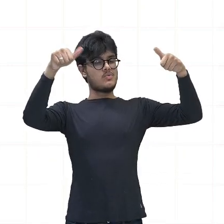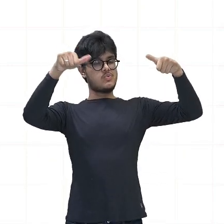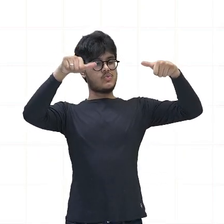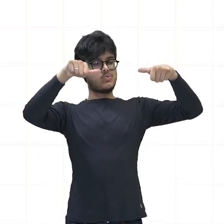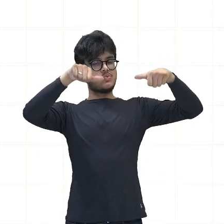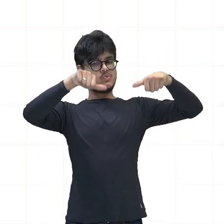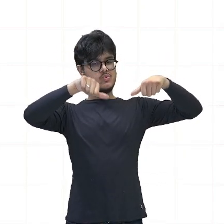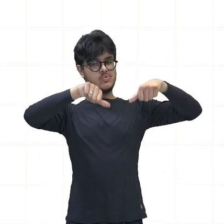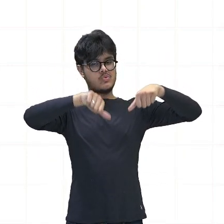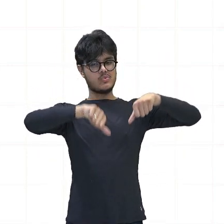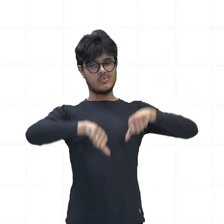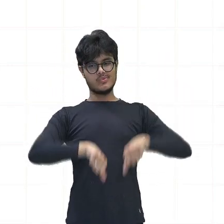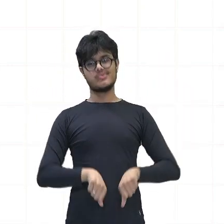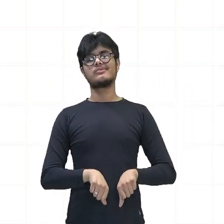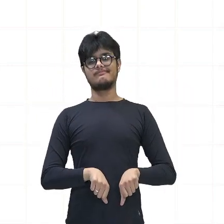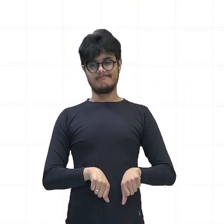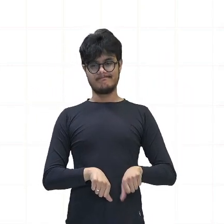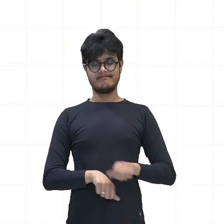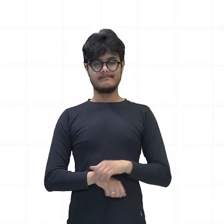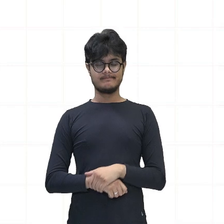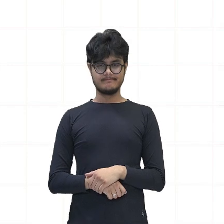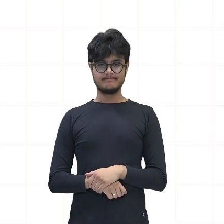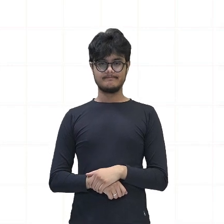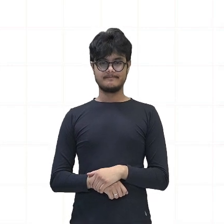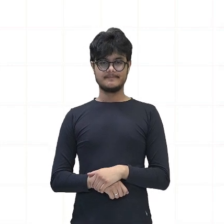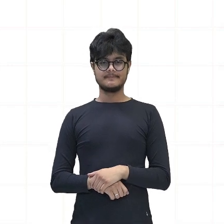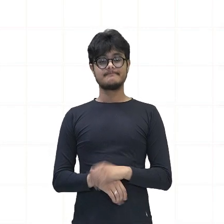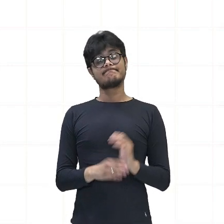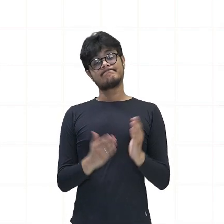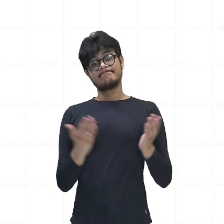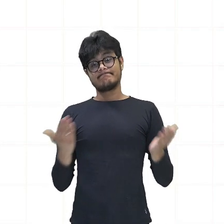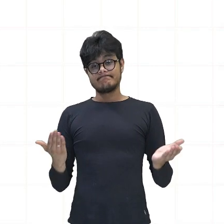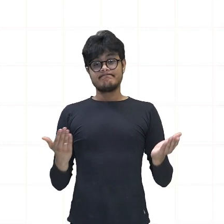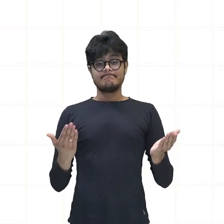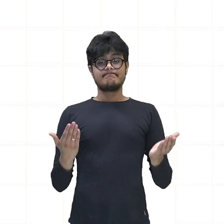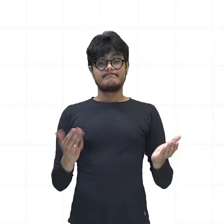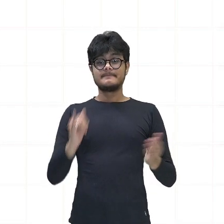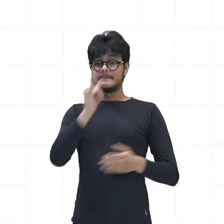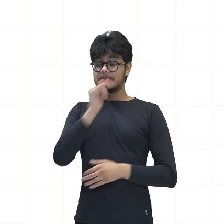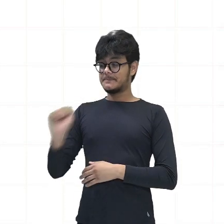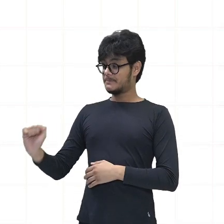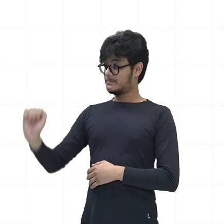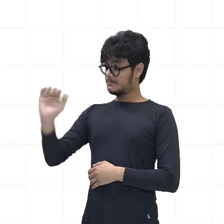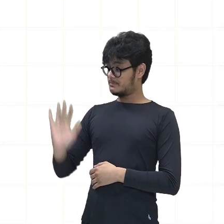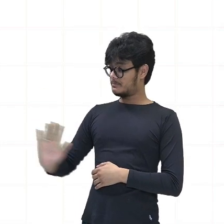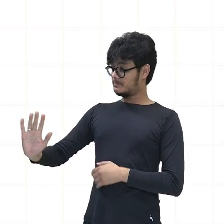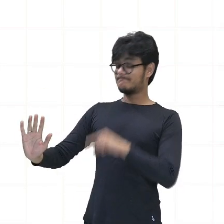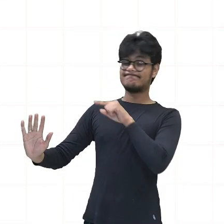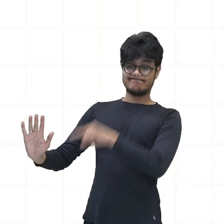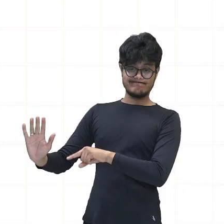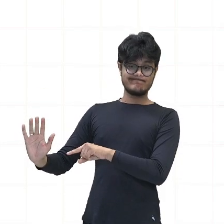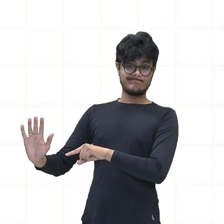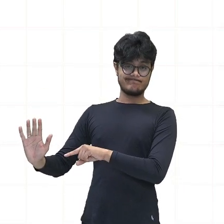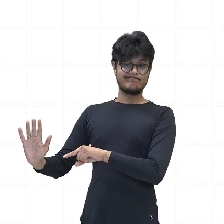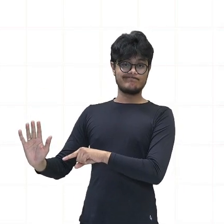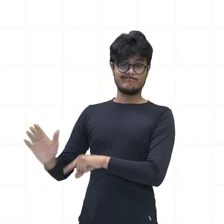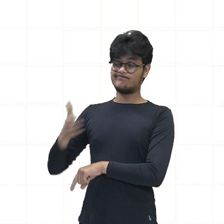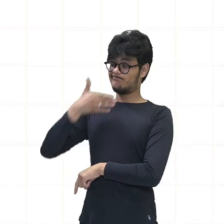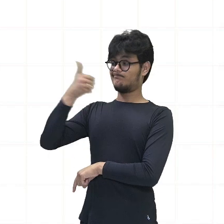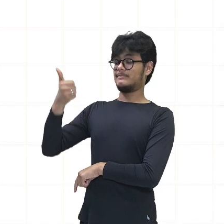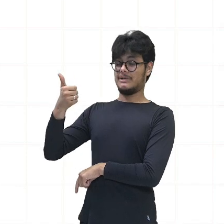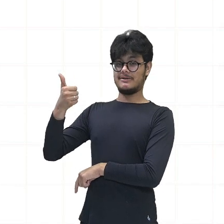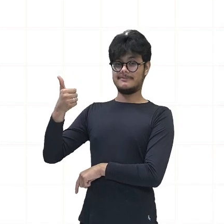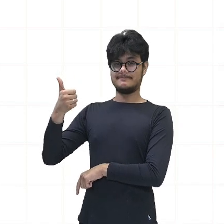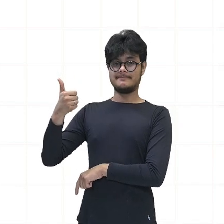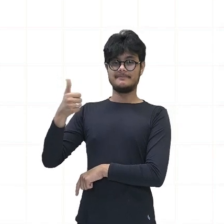a concorrência com a Ásia. Então, com isso, a borracha asiática ela tomou o mercado e em